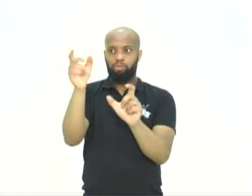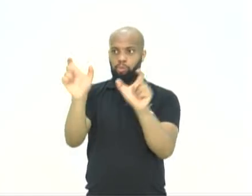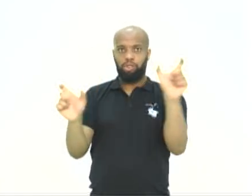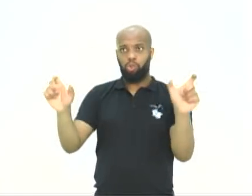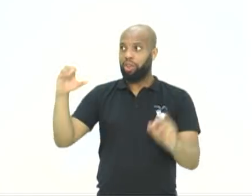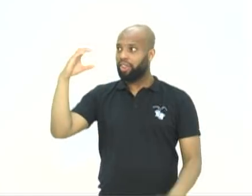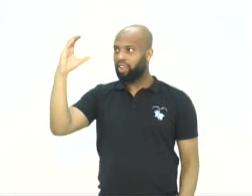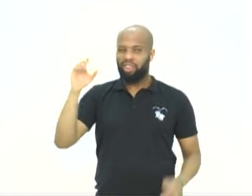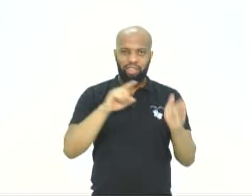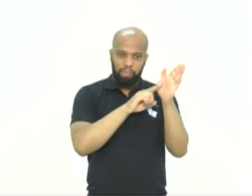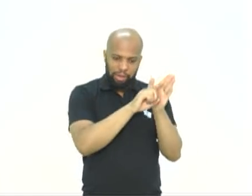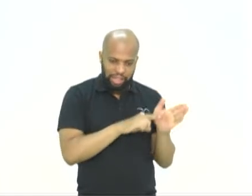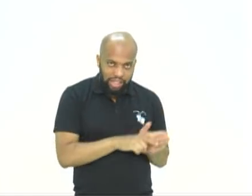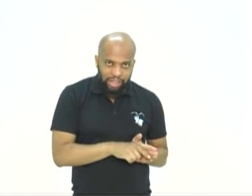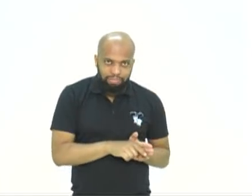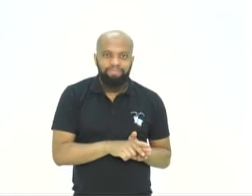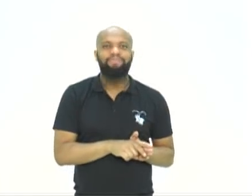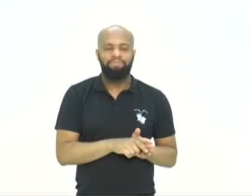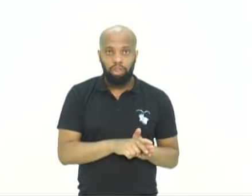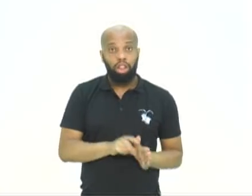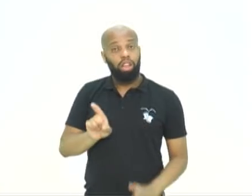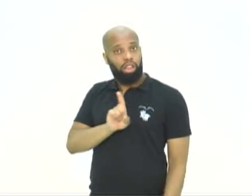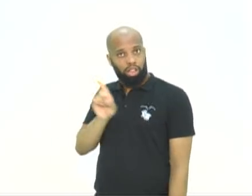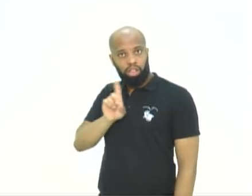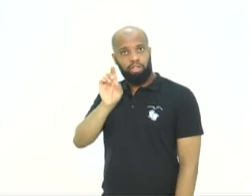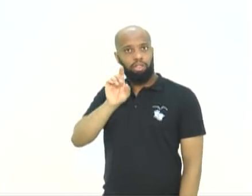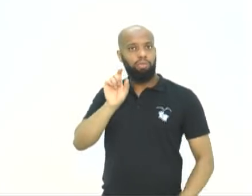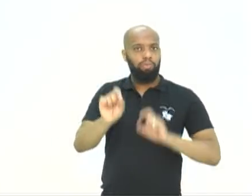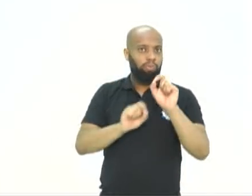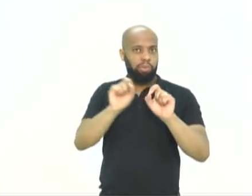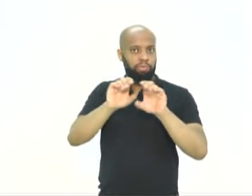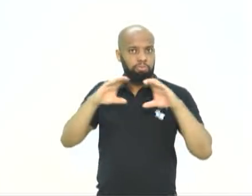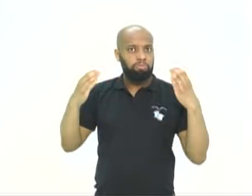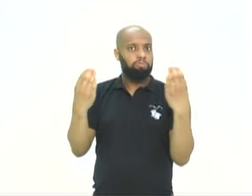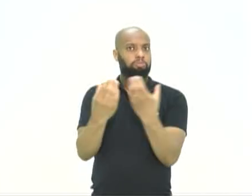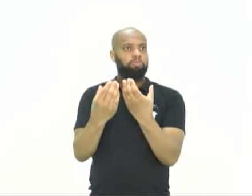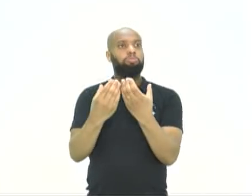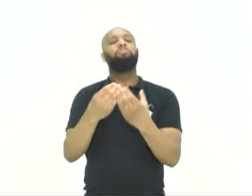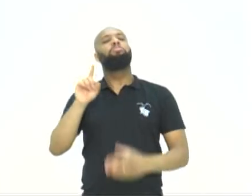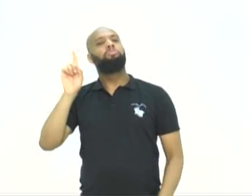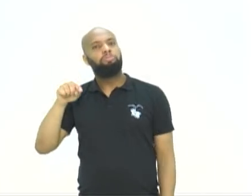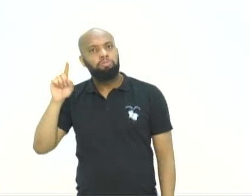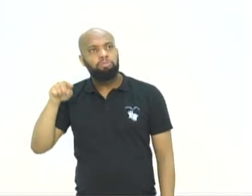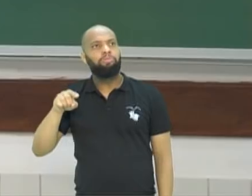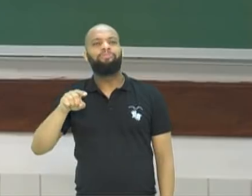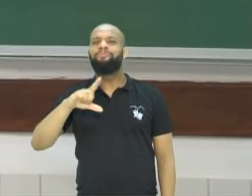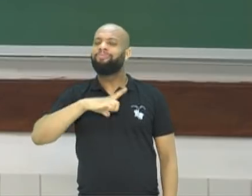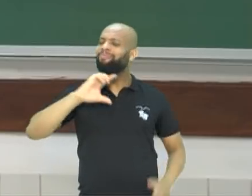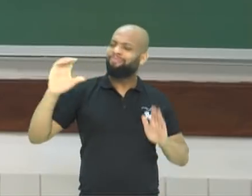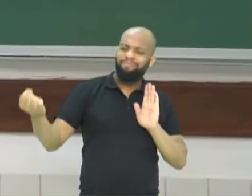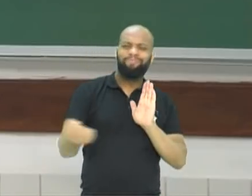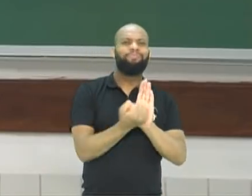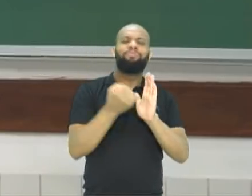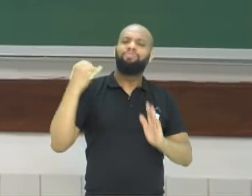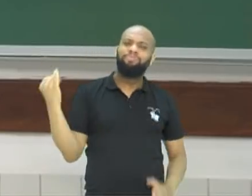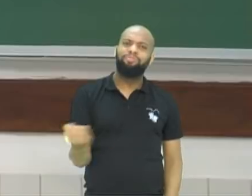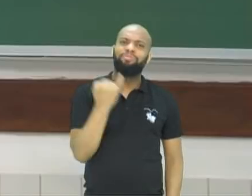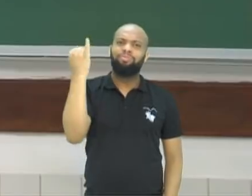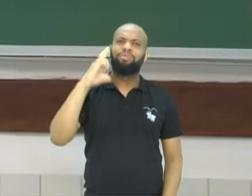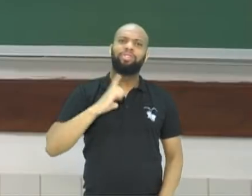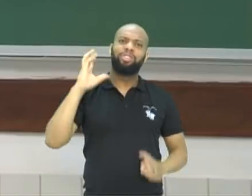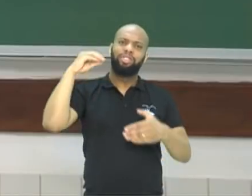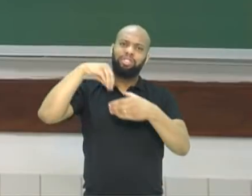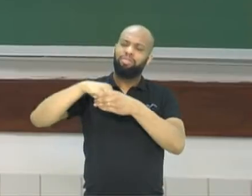cientistas. E esta foi, sem dúvida nenhuma, um dos marcos que existiu na